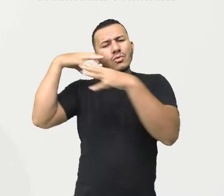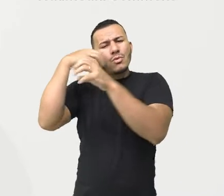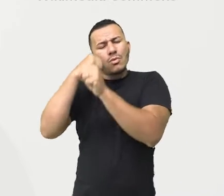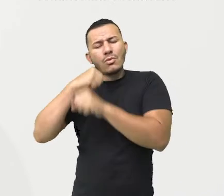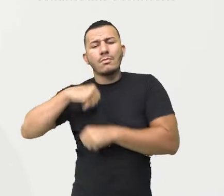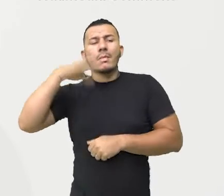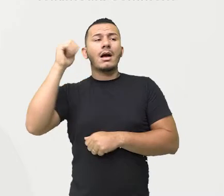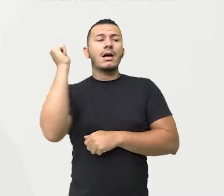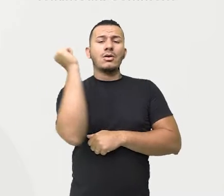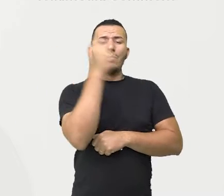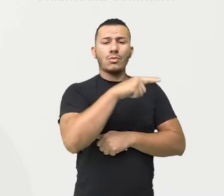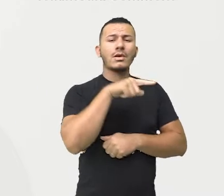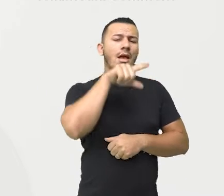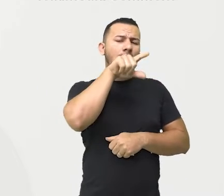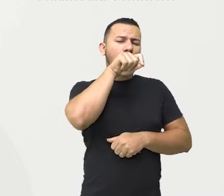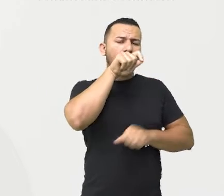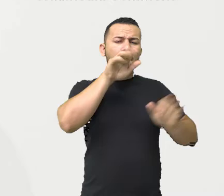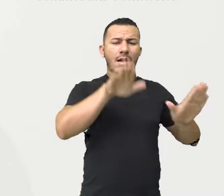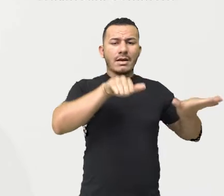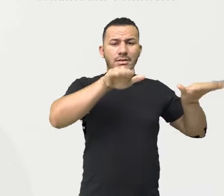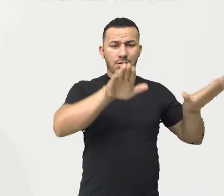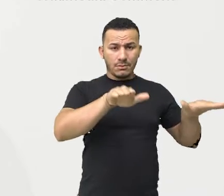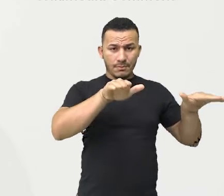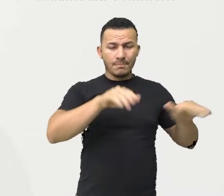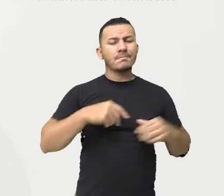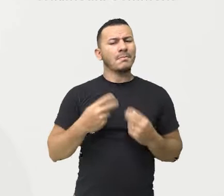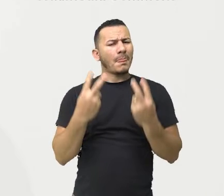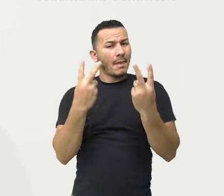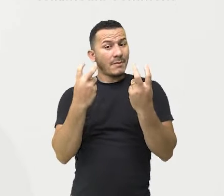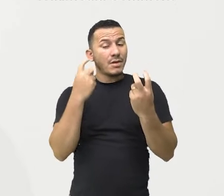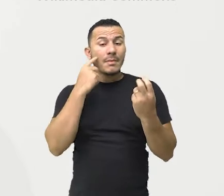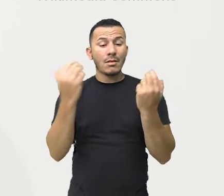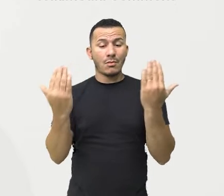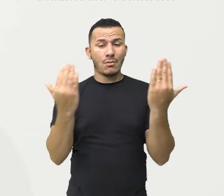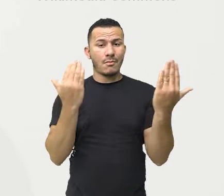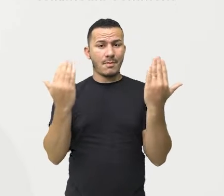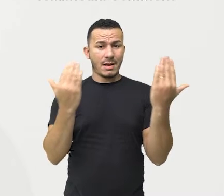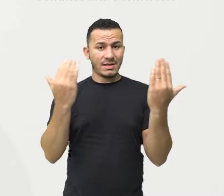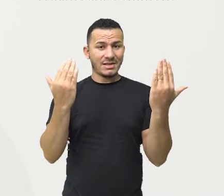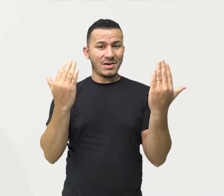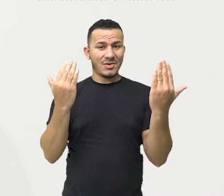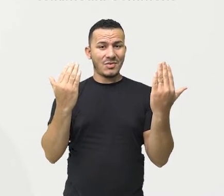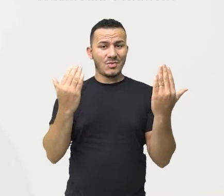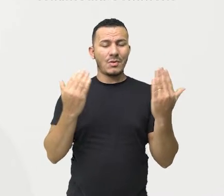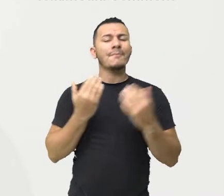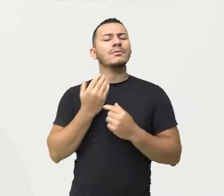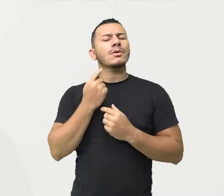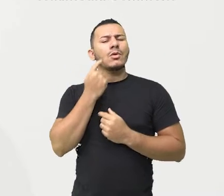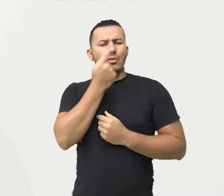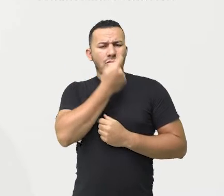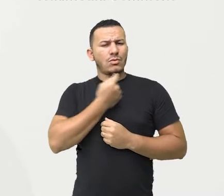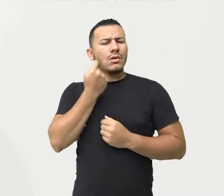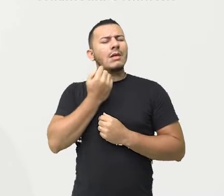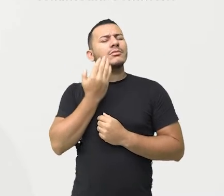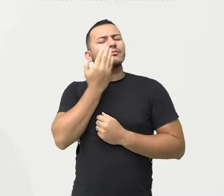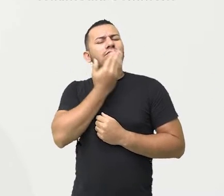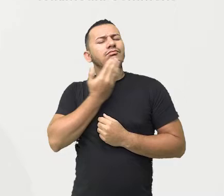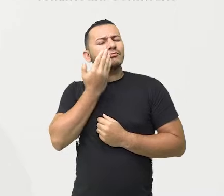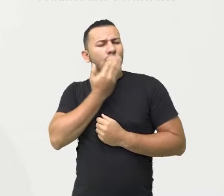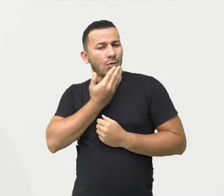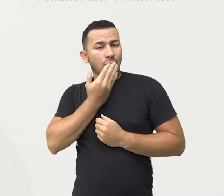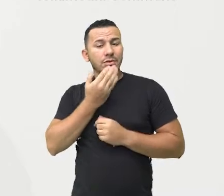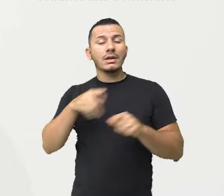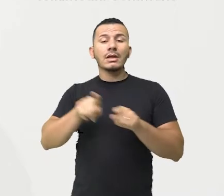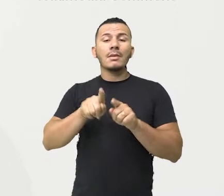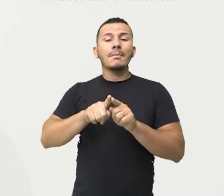graúna. Percebem? Ele faz uma comparação dos lábios de mel